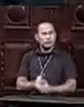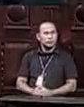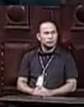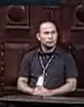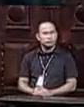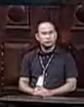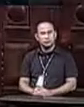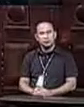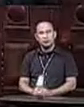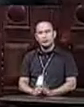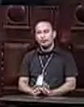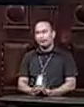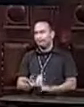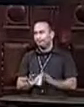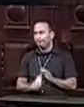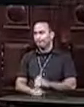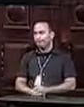método.